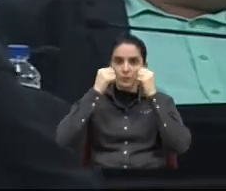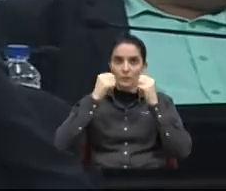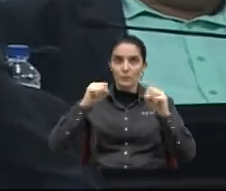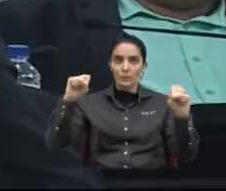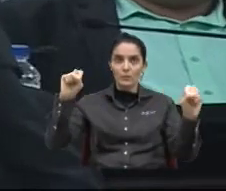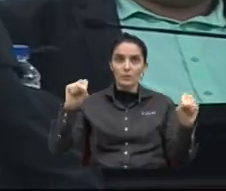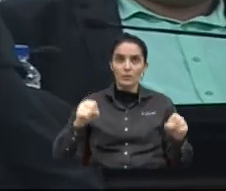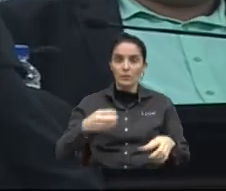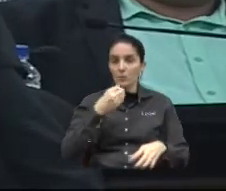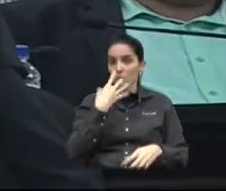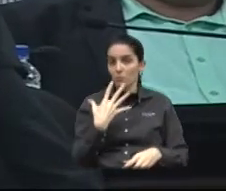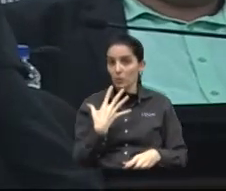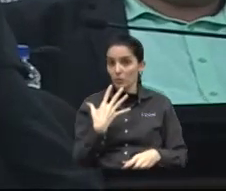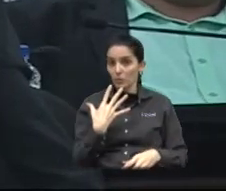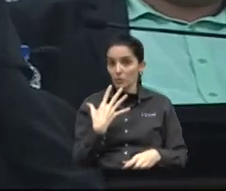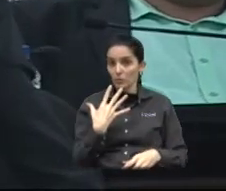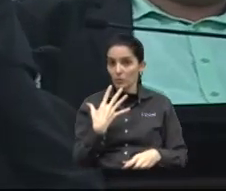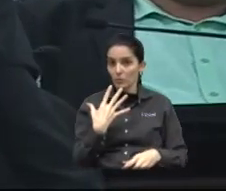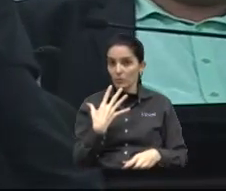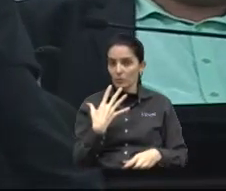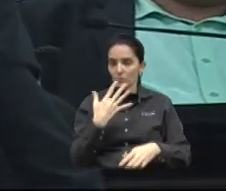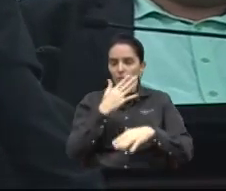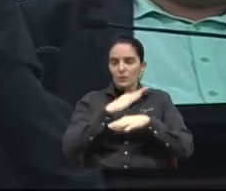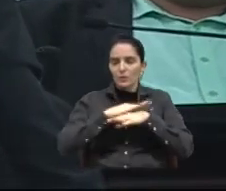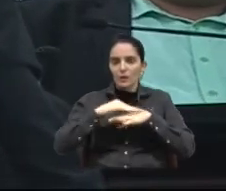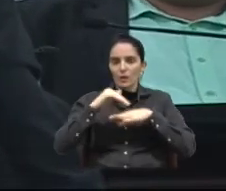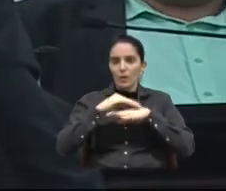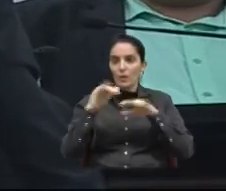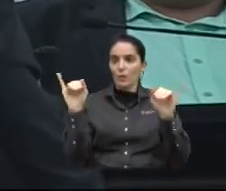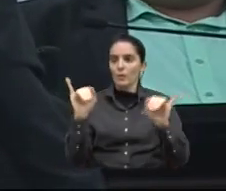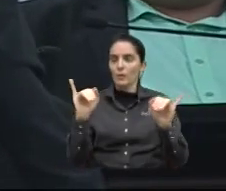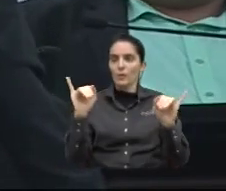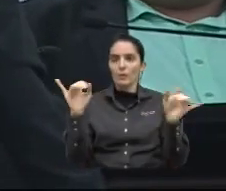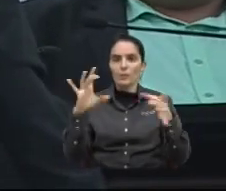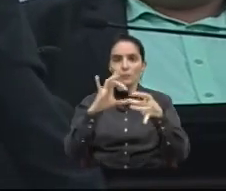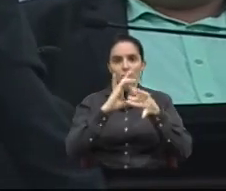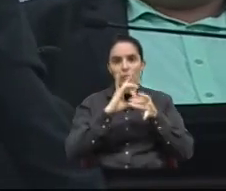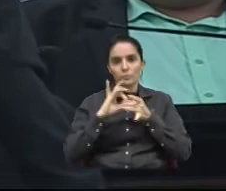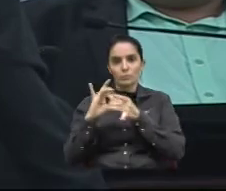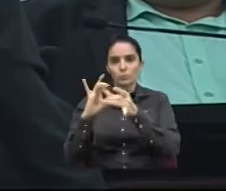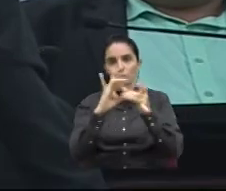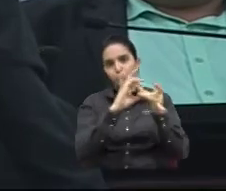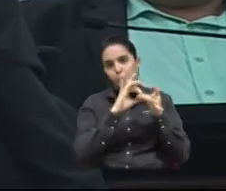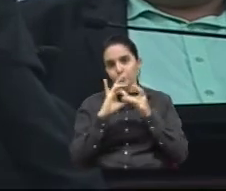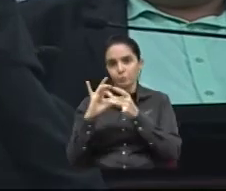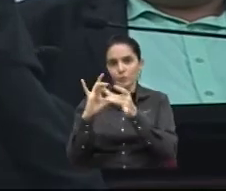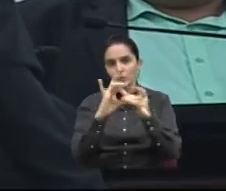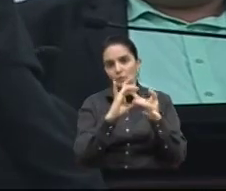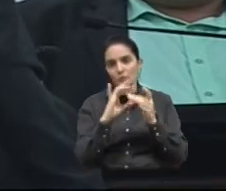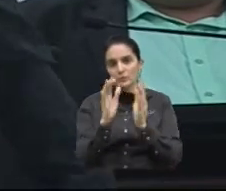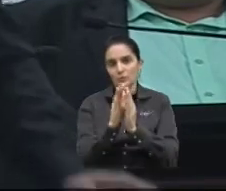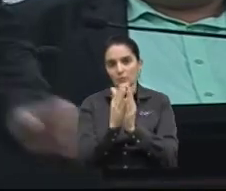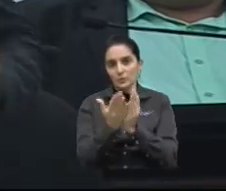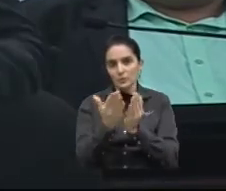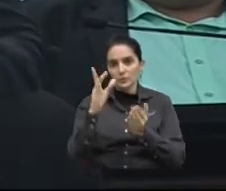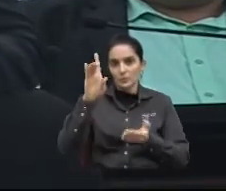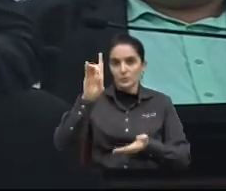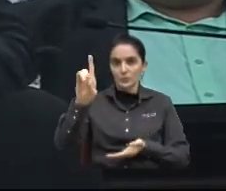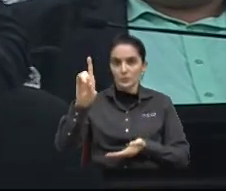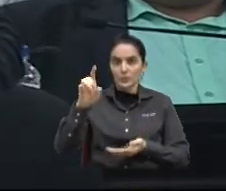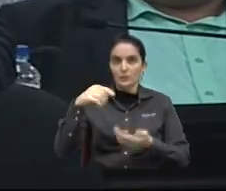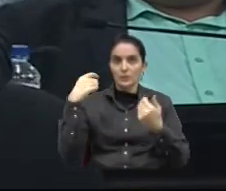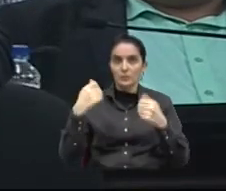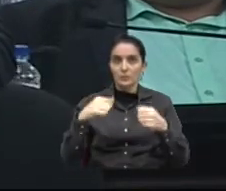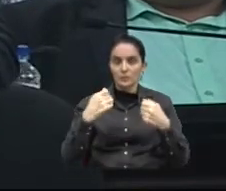suave wells com suave é que os irmãos vivam em união a pizza grades nós devemos